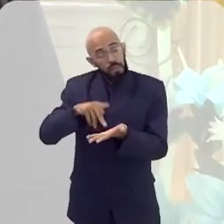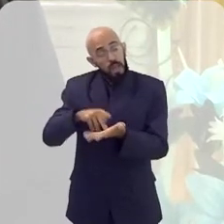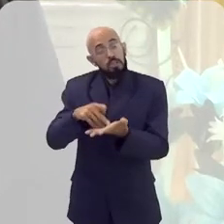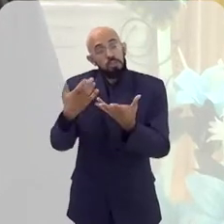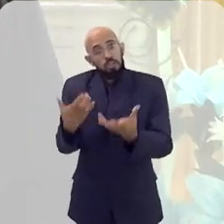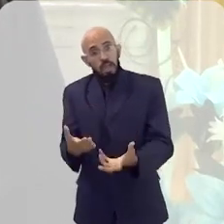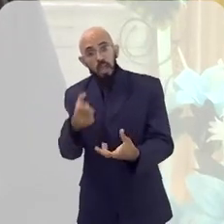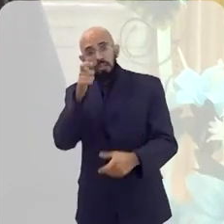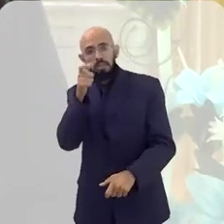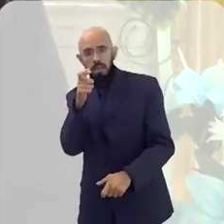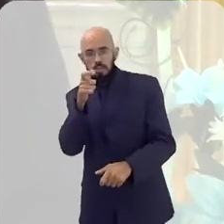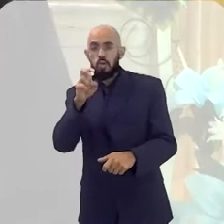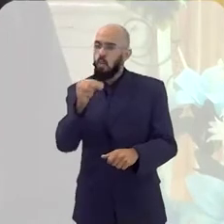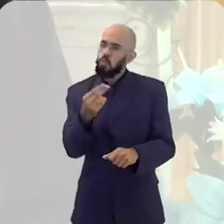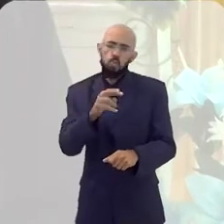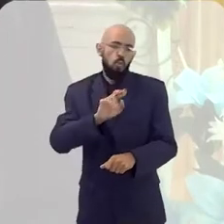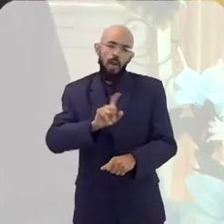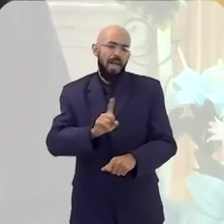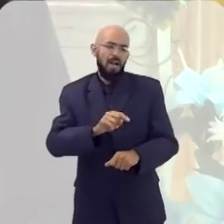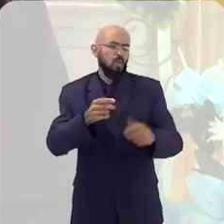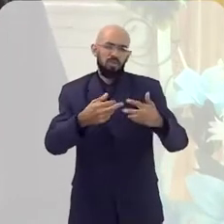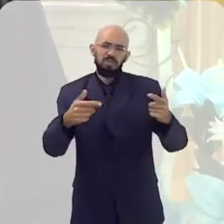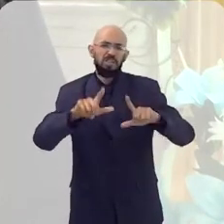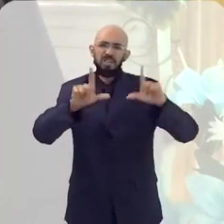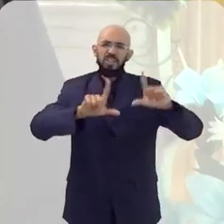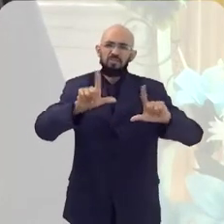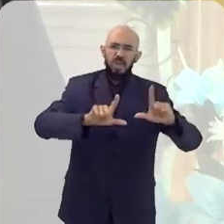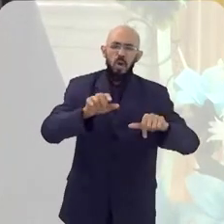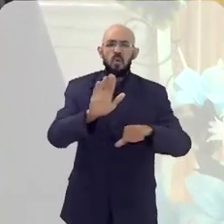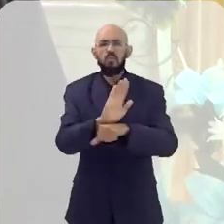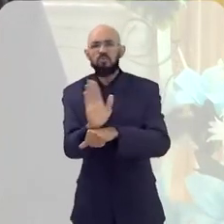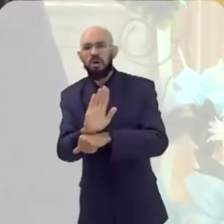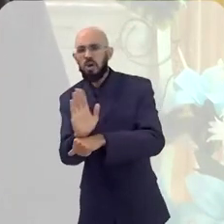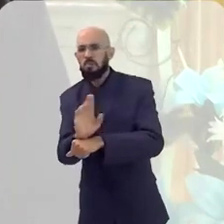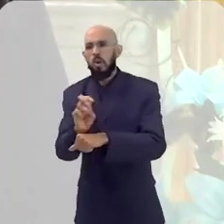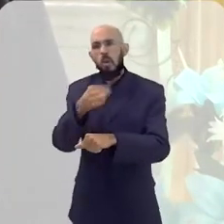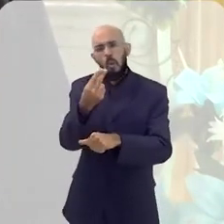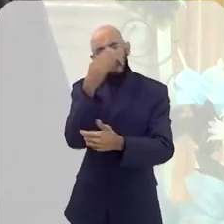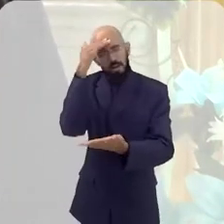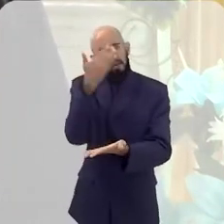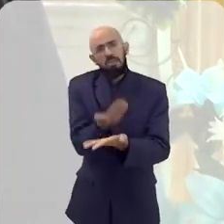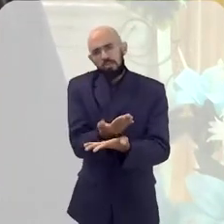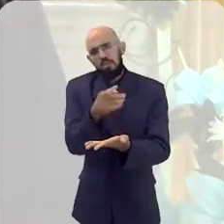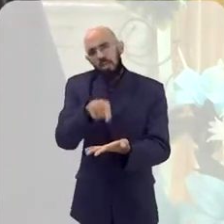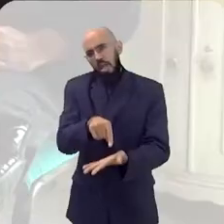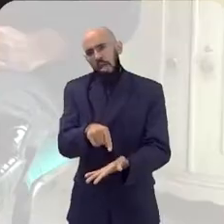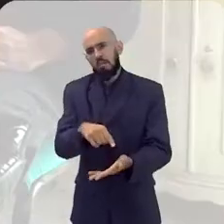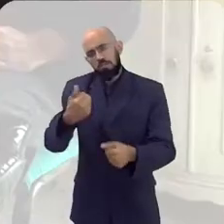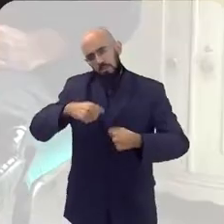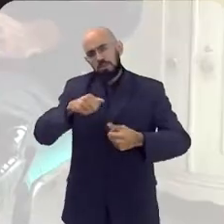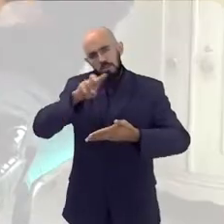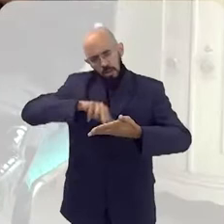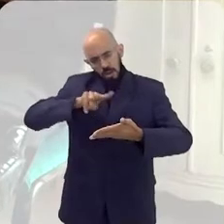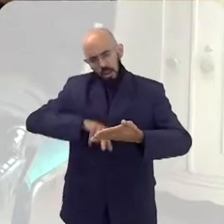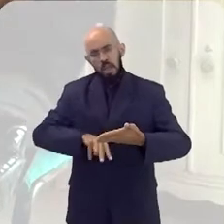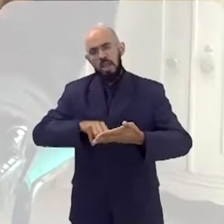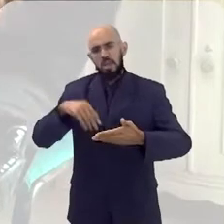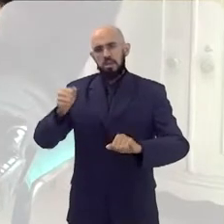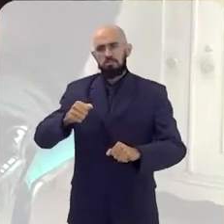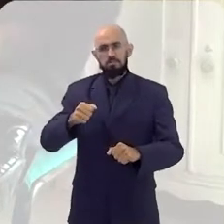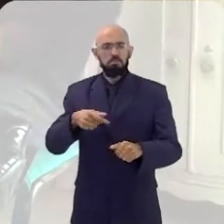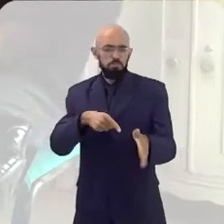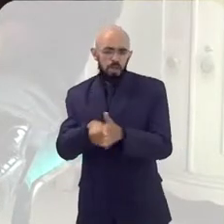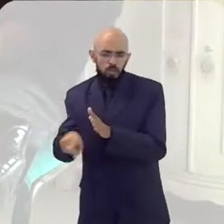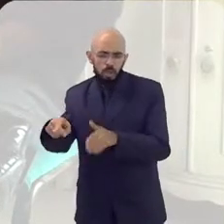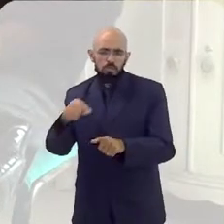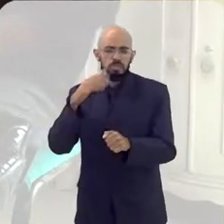quer. E não aquilo que ela viu na televisão, ou viu num filme, ou acredita que seja. Entendeu? Lê. Tem mais ou menos uma ideia